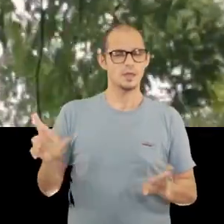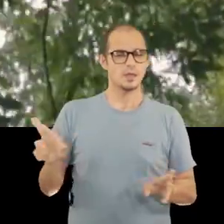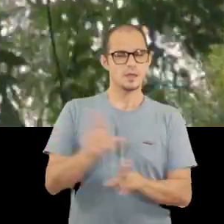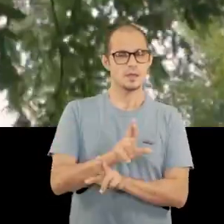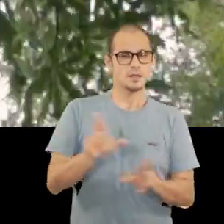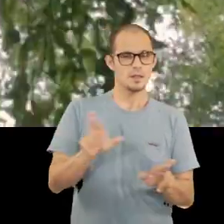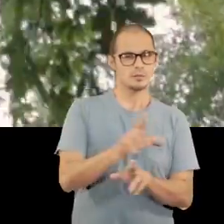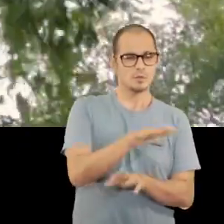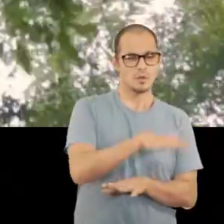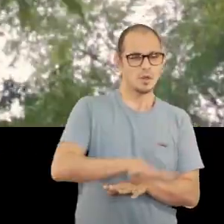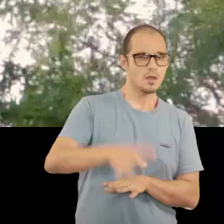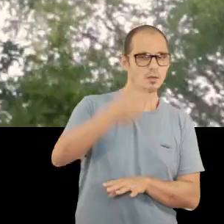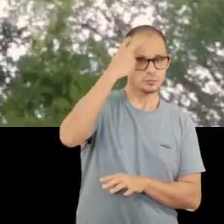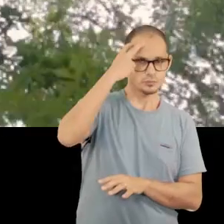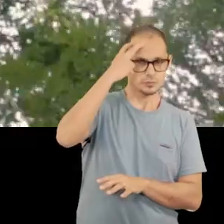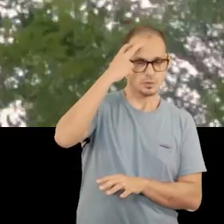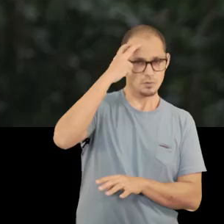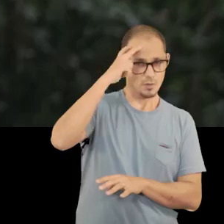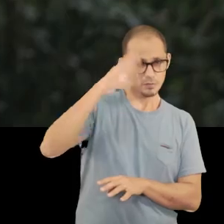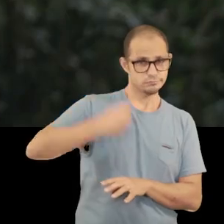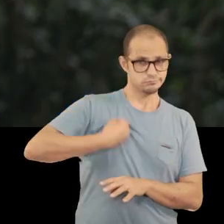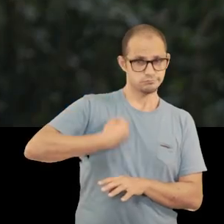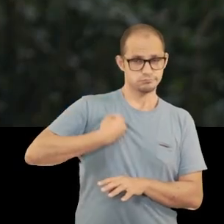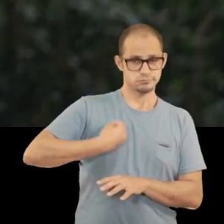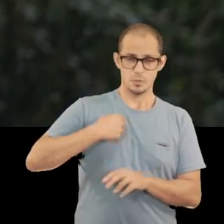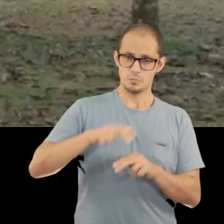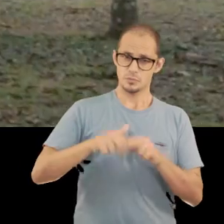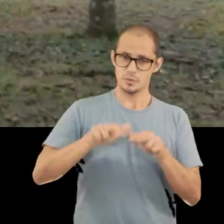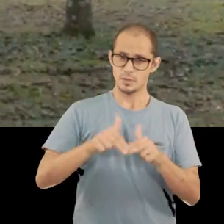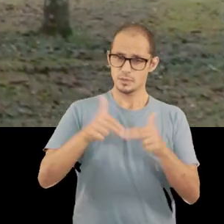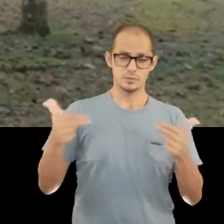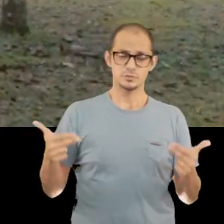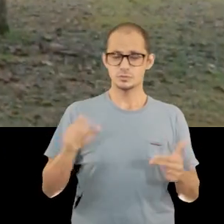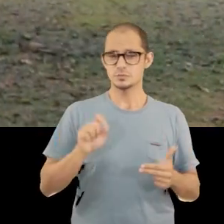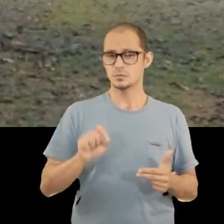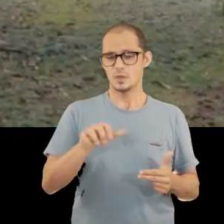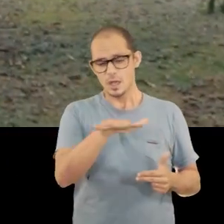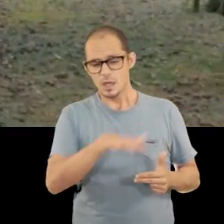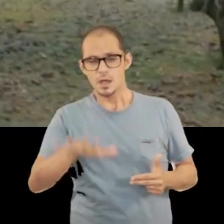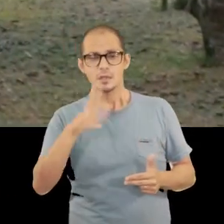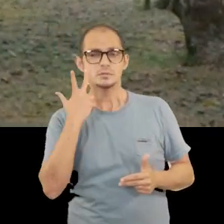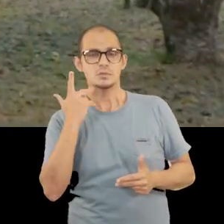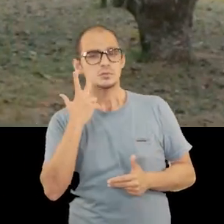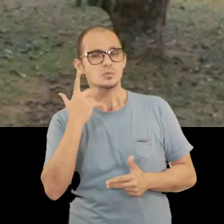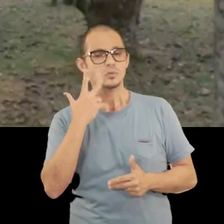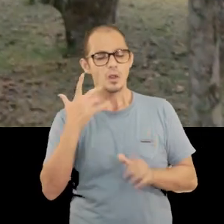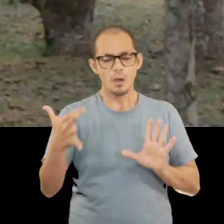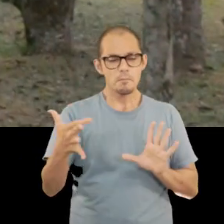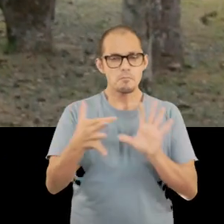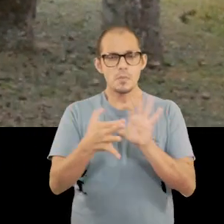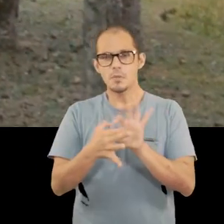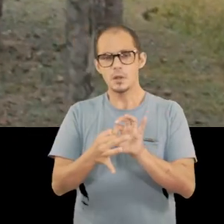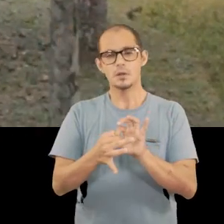uma relação com o ambiente natural, existencial até. Essas etnias, né, tratam o ambiente